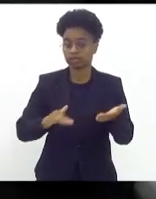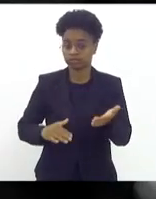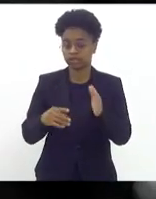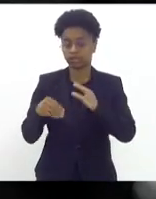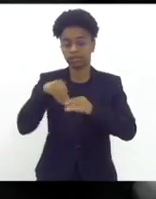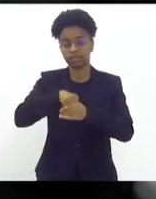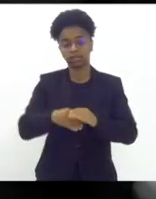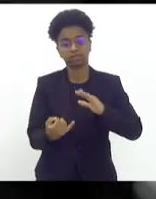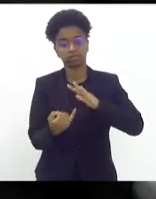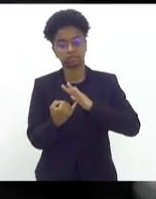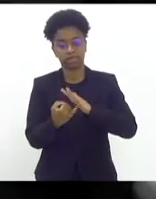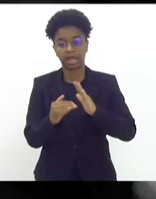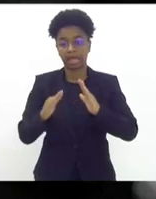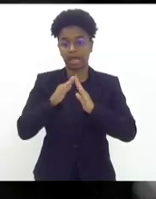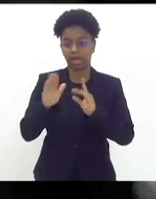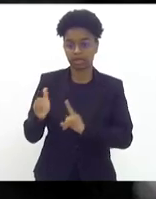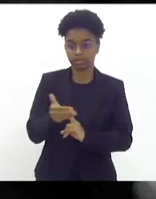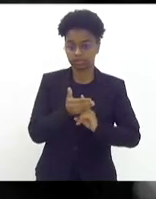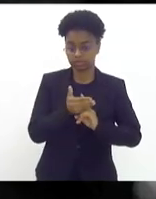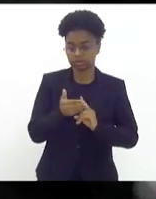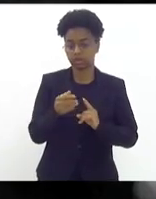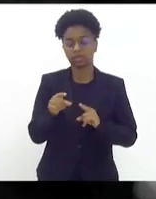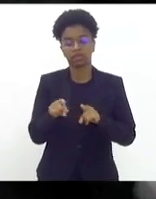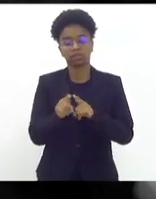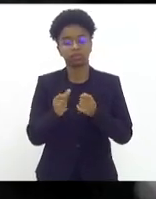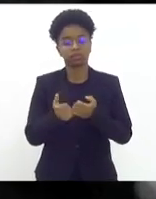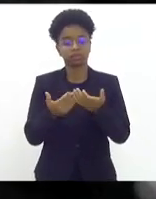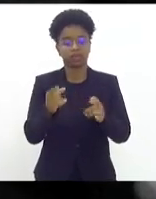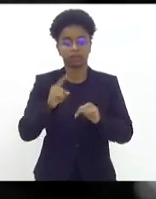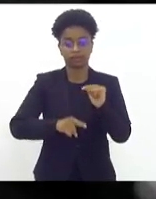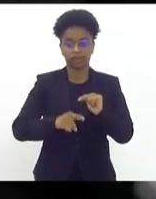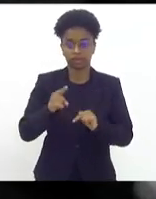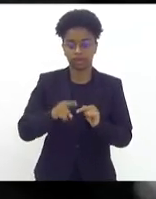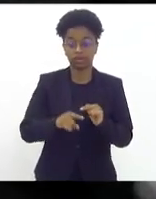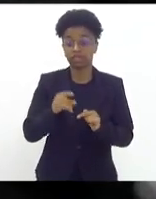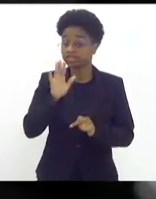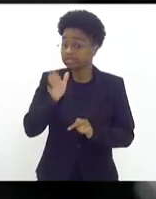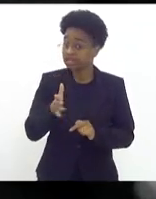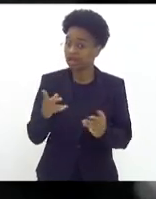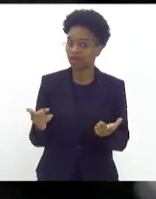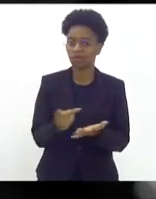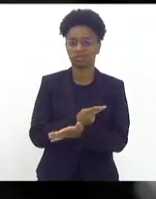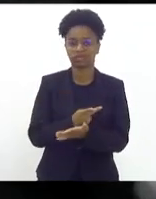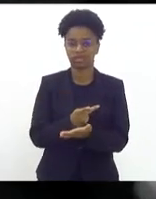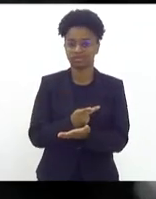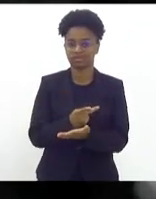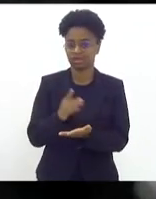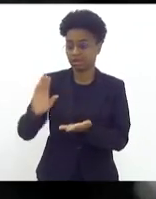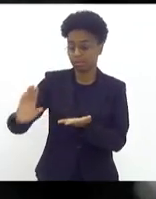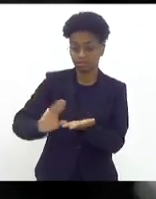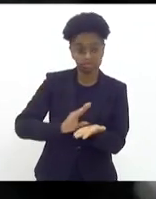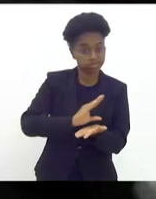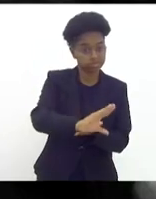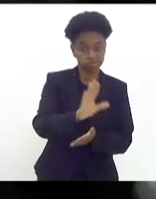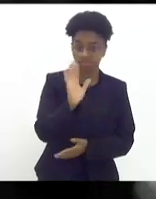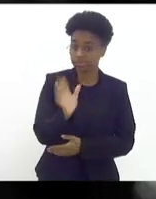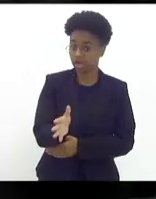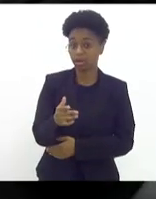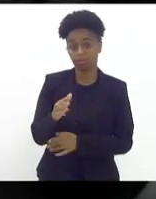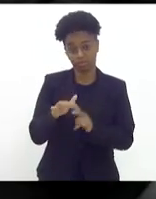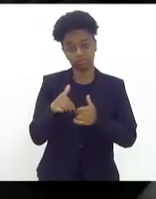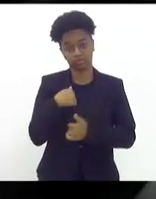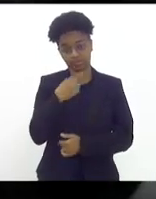institucional da Casa Abrigo. Fornecimento de material. Isso já é feito fundo a fundo. Foi isso, a sim, isso que eu me